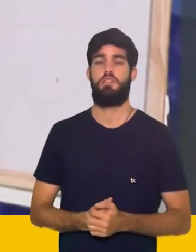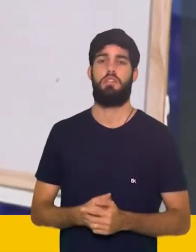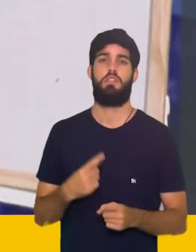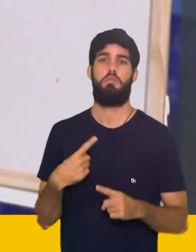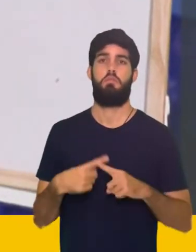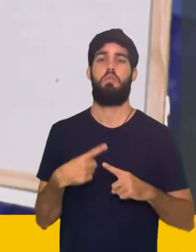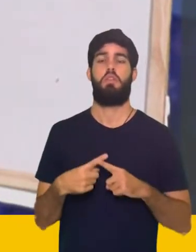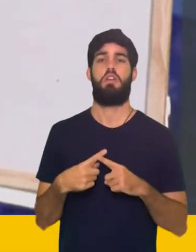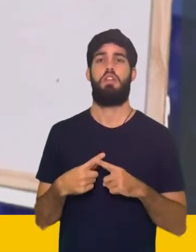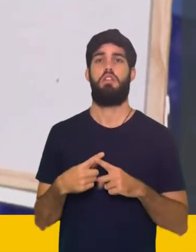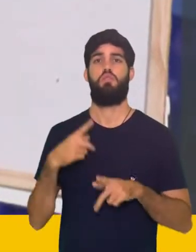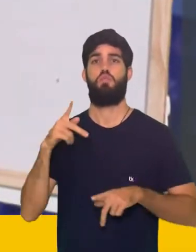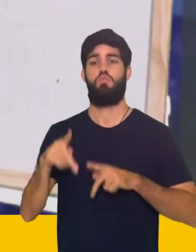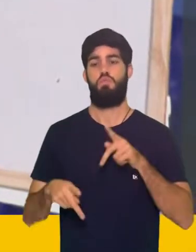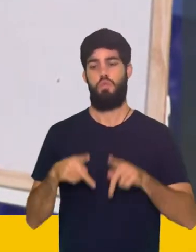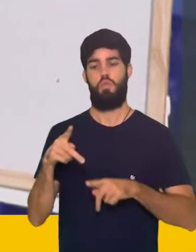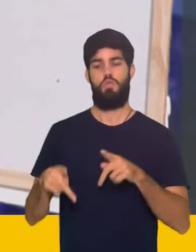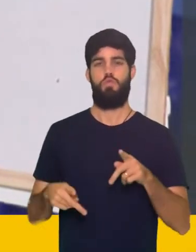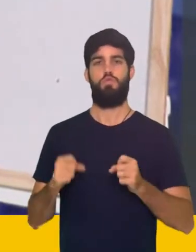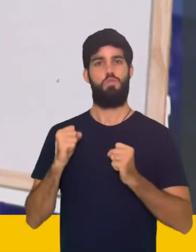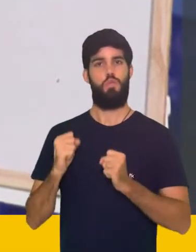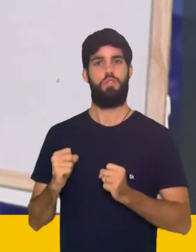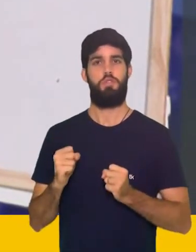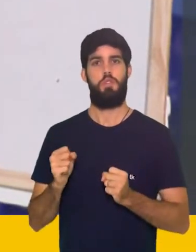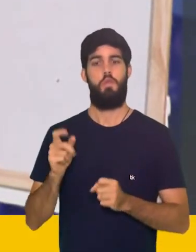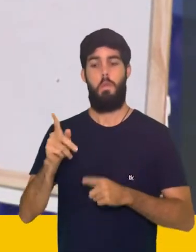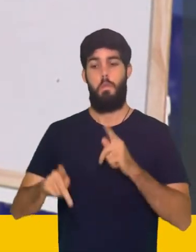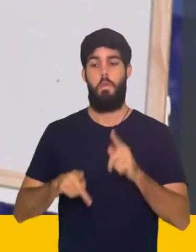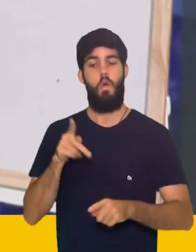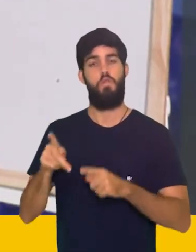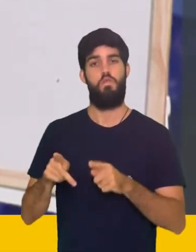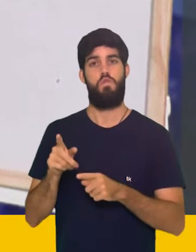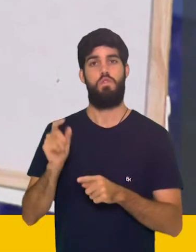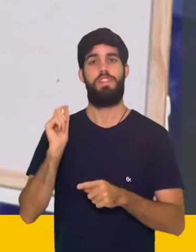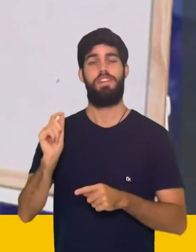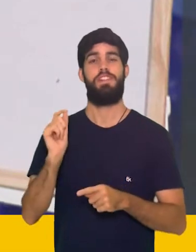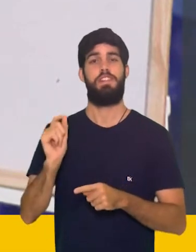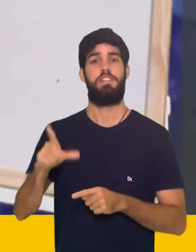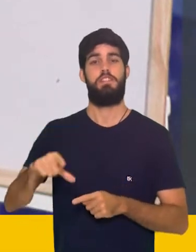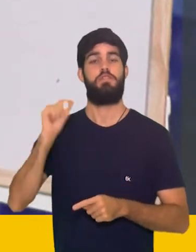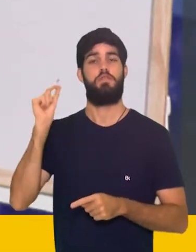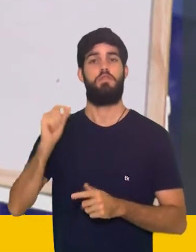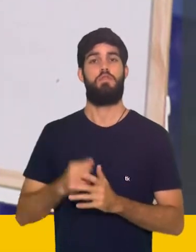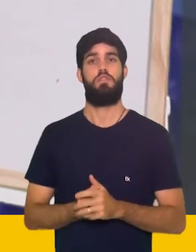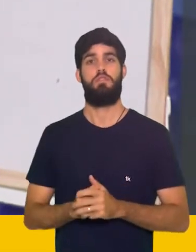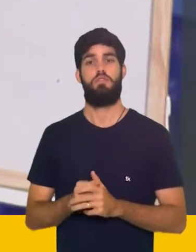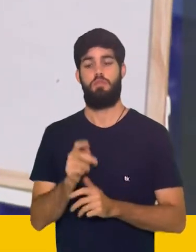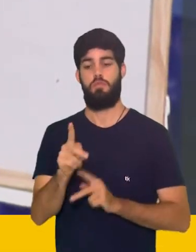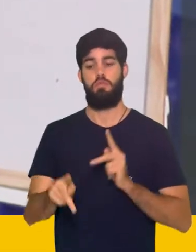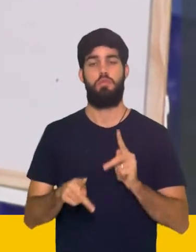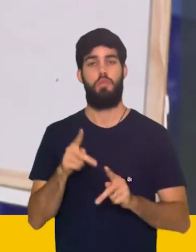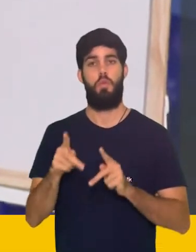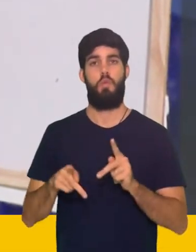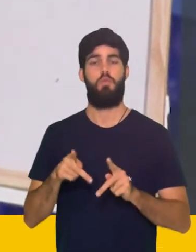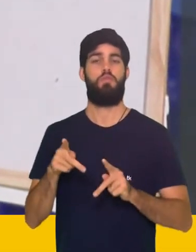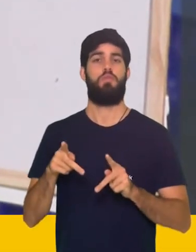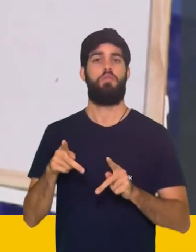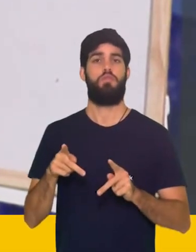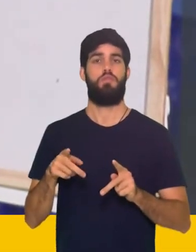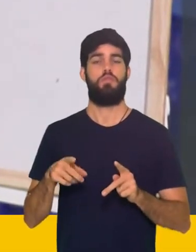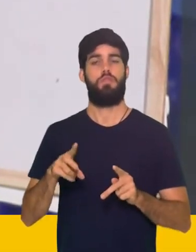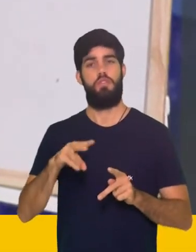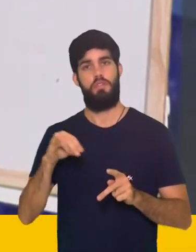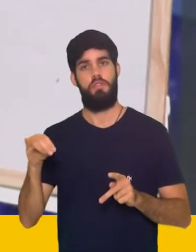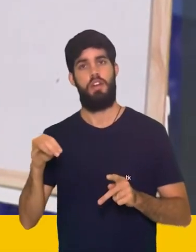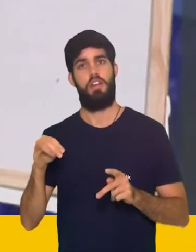Soberano é porque é do povo o poder. É porque é o povo quem decide. É o povo quem vai levar ou não, né, o político